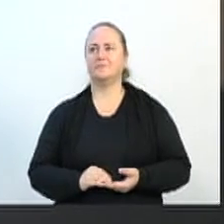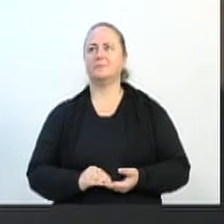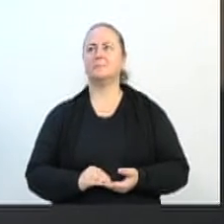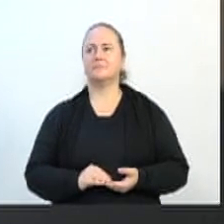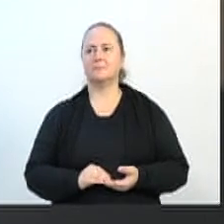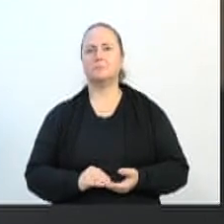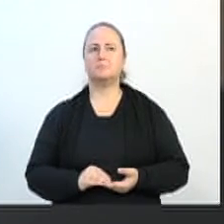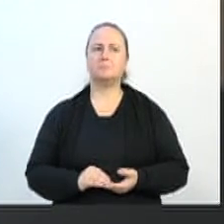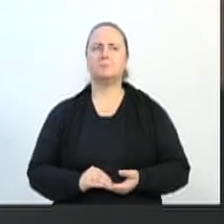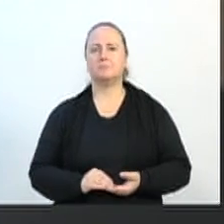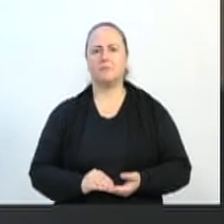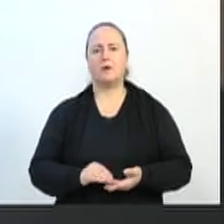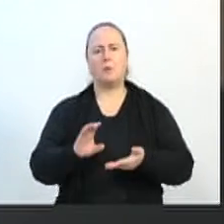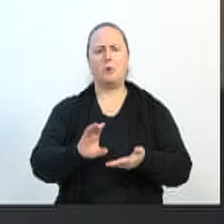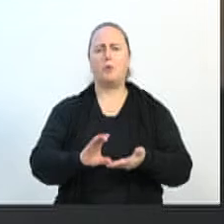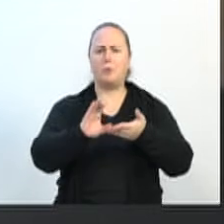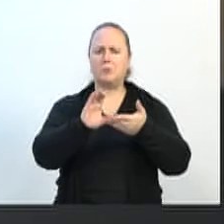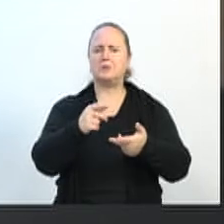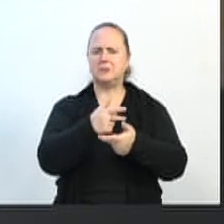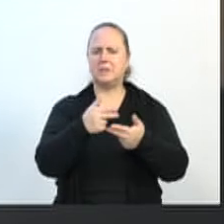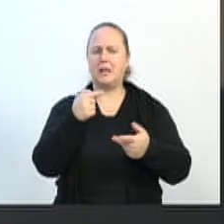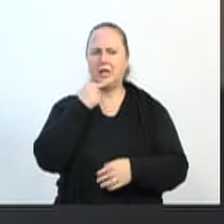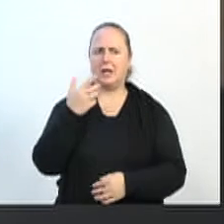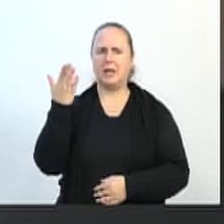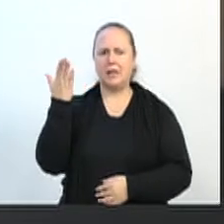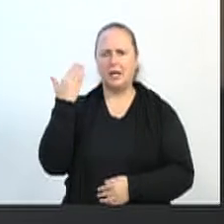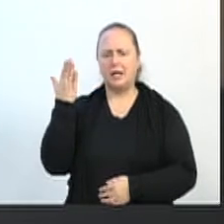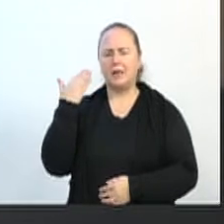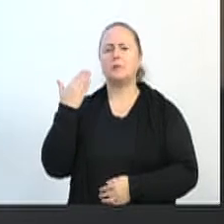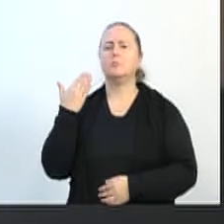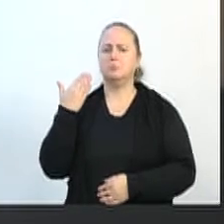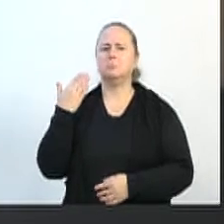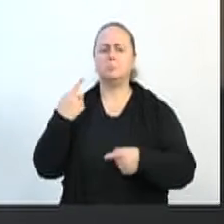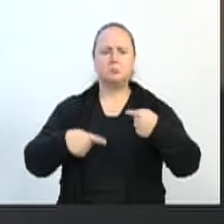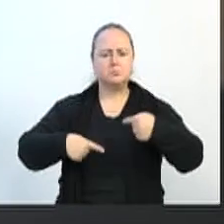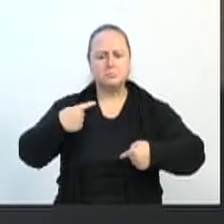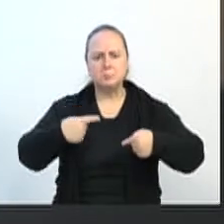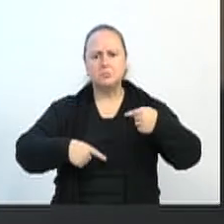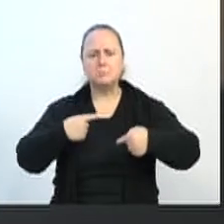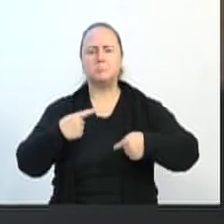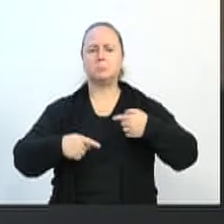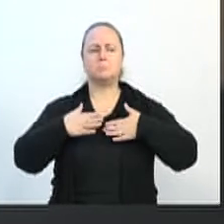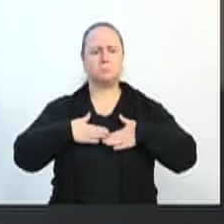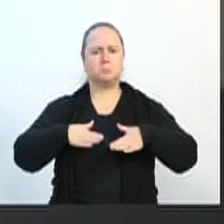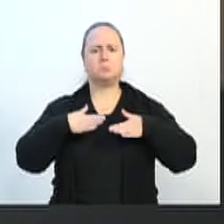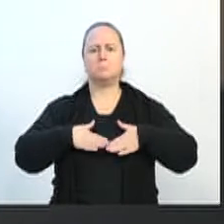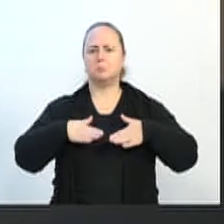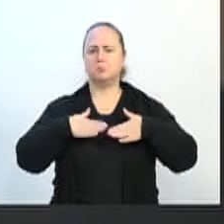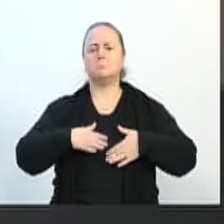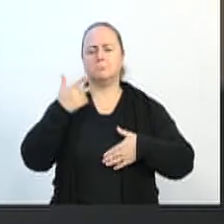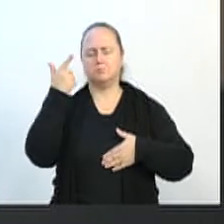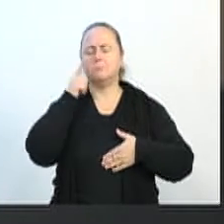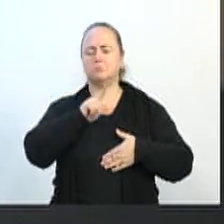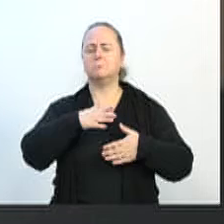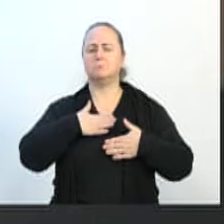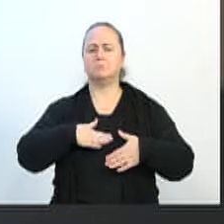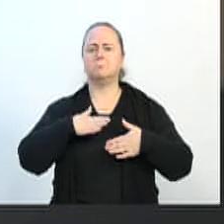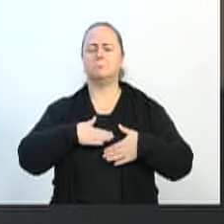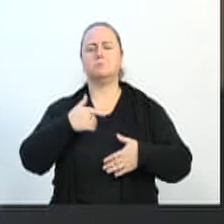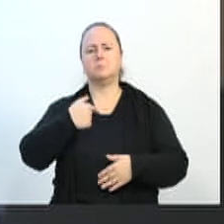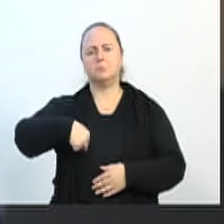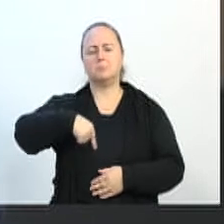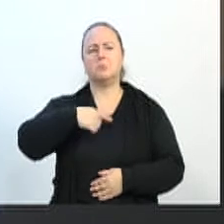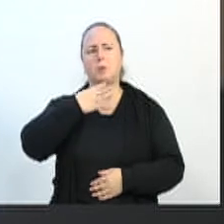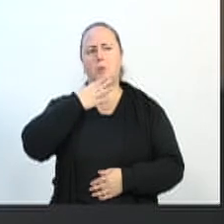que vão vir para esta casa de forma muito tranquila, vai ser debatido, vai ser discutido aqui, e com muita tranquilidade e com o conhecimento que